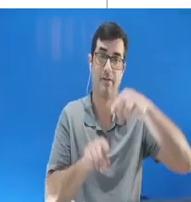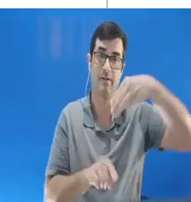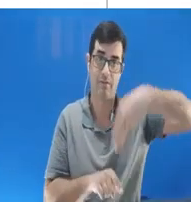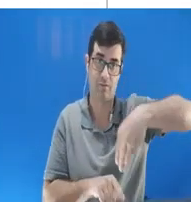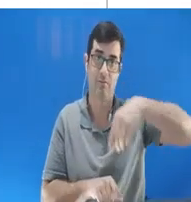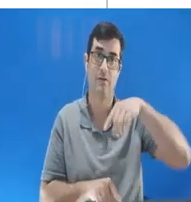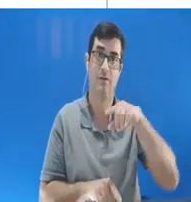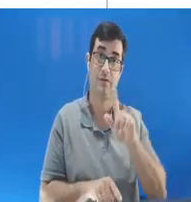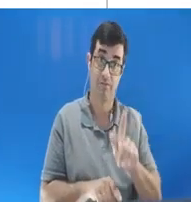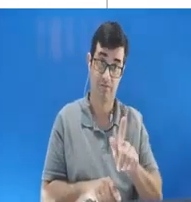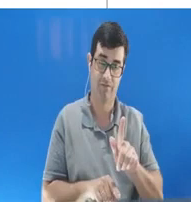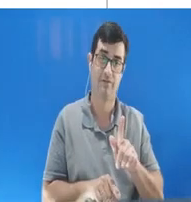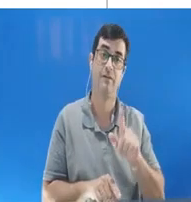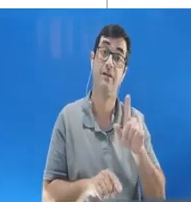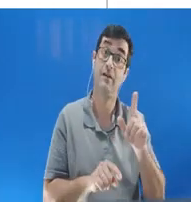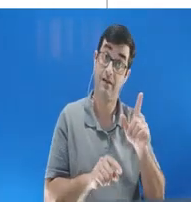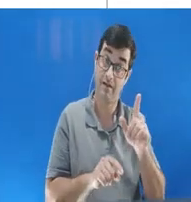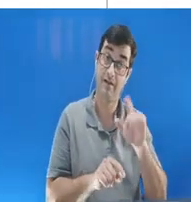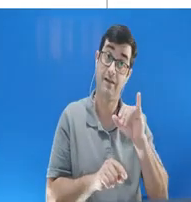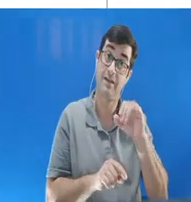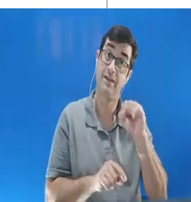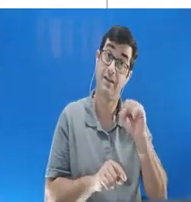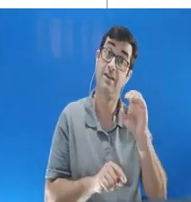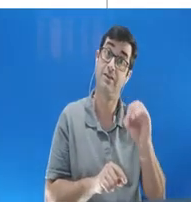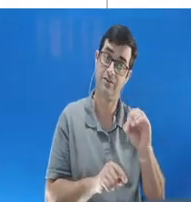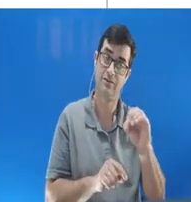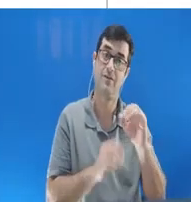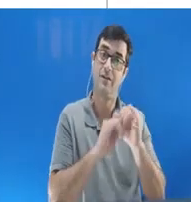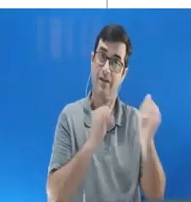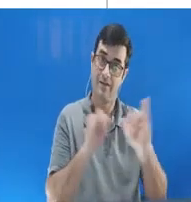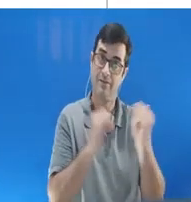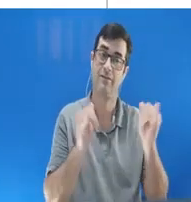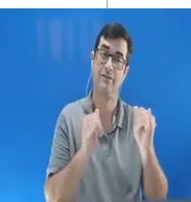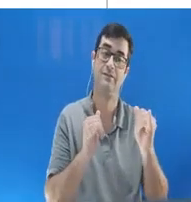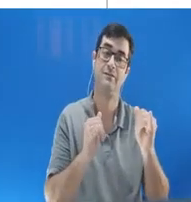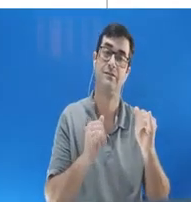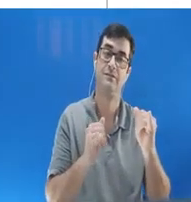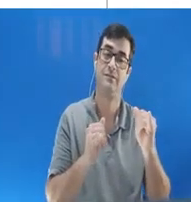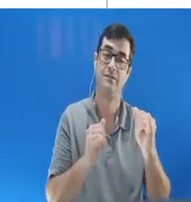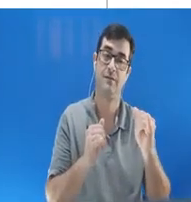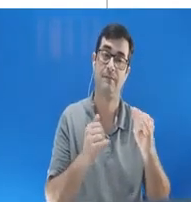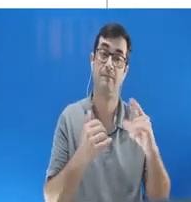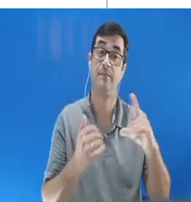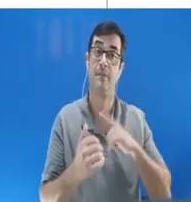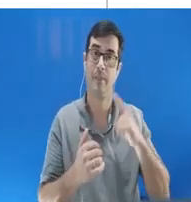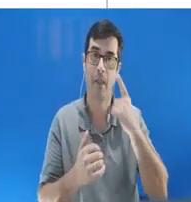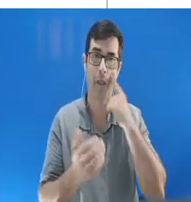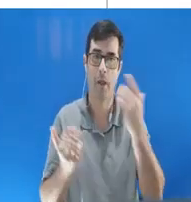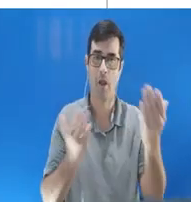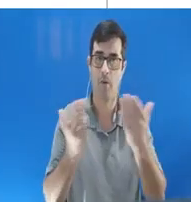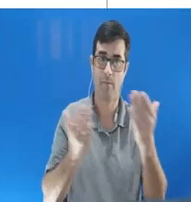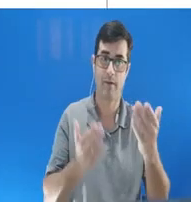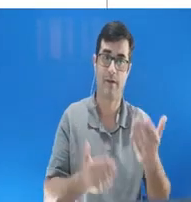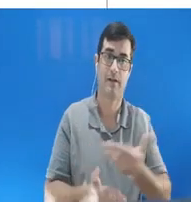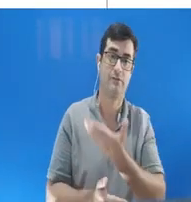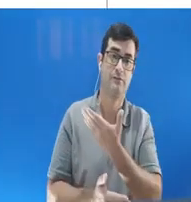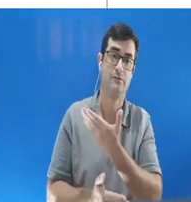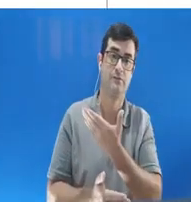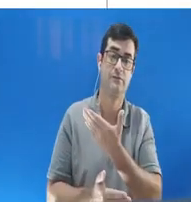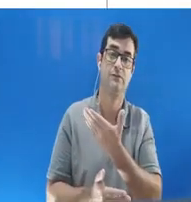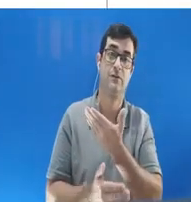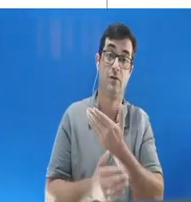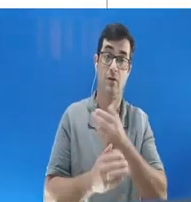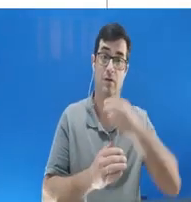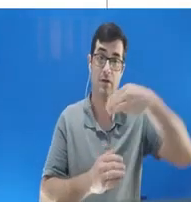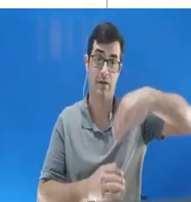né, espécies isoeletrônicas, e eu tenho comparado aqui uma diminuição